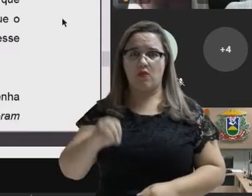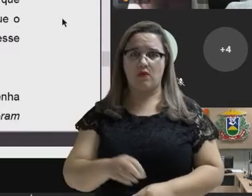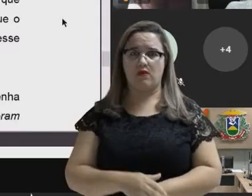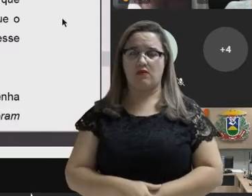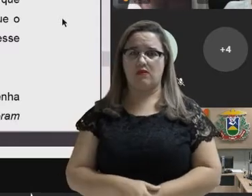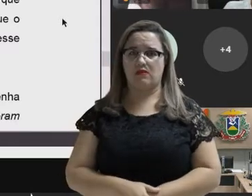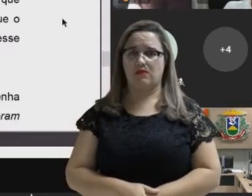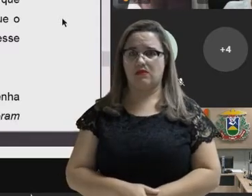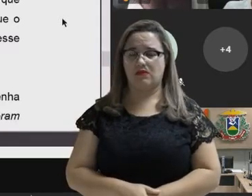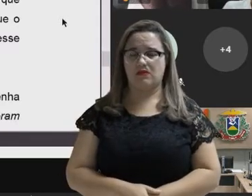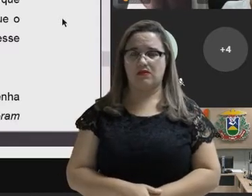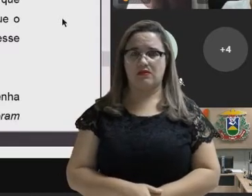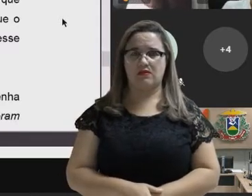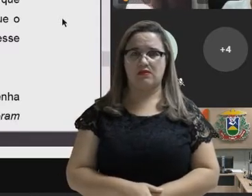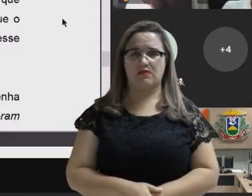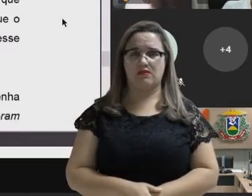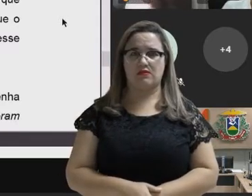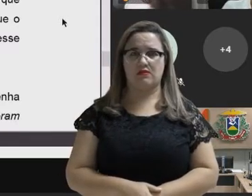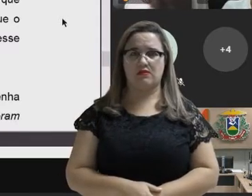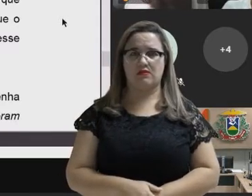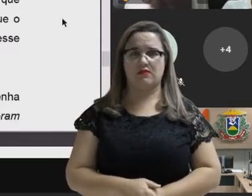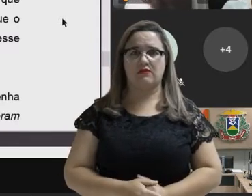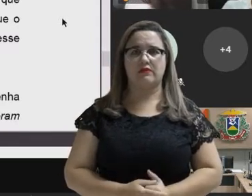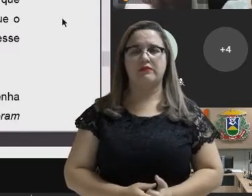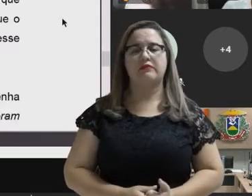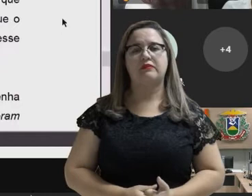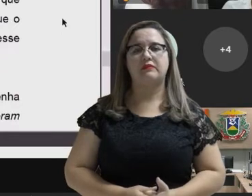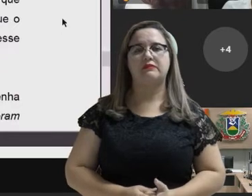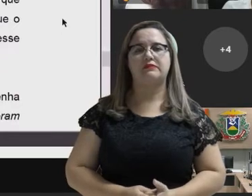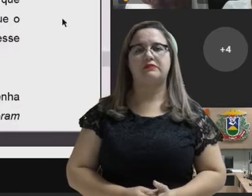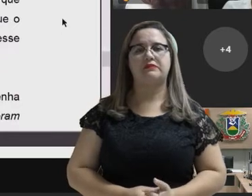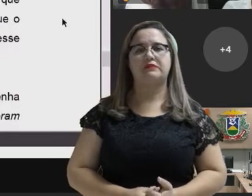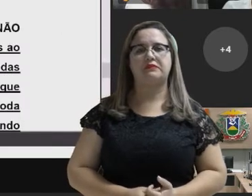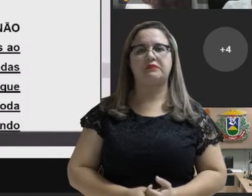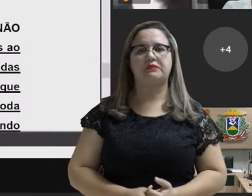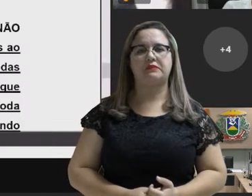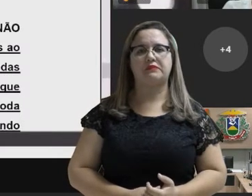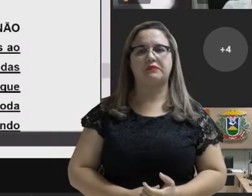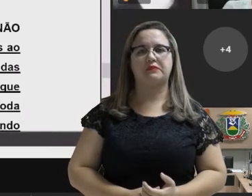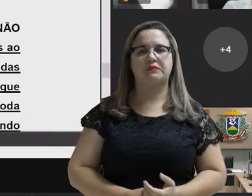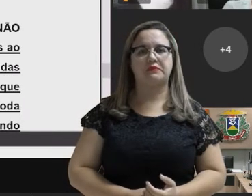lá. Pode subir?